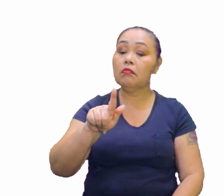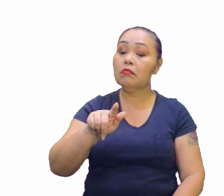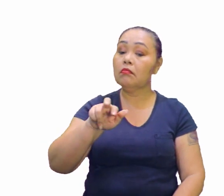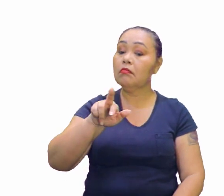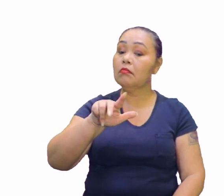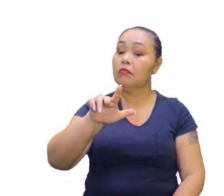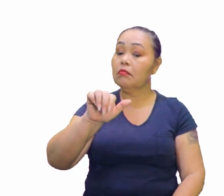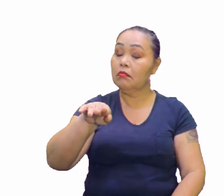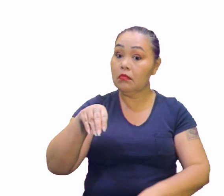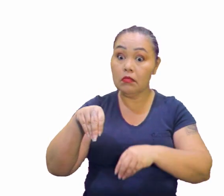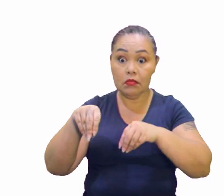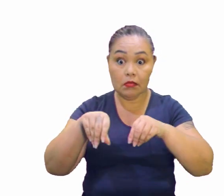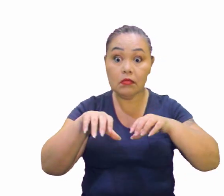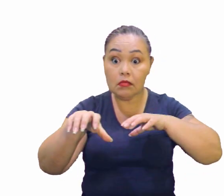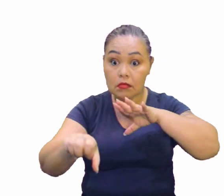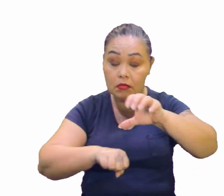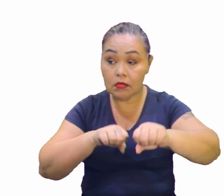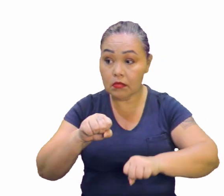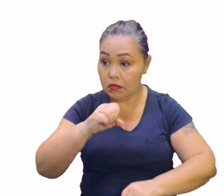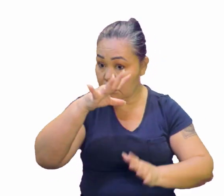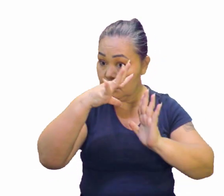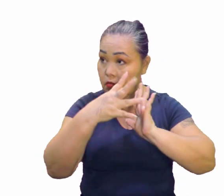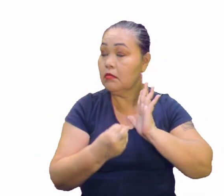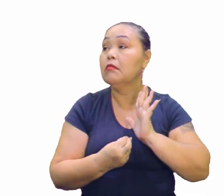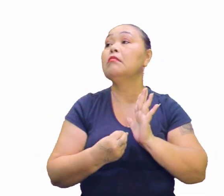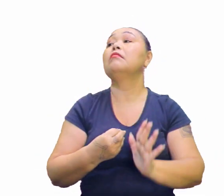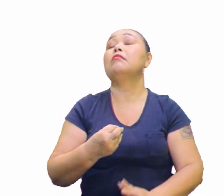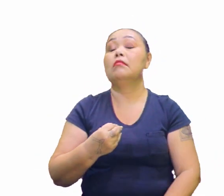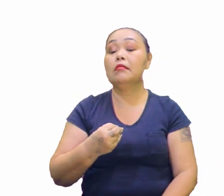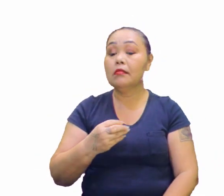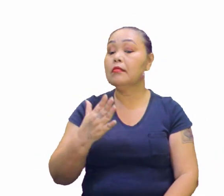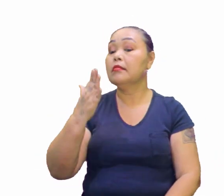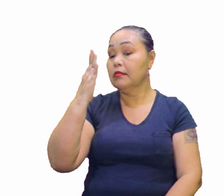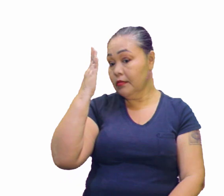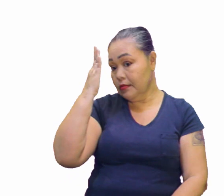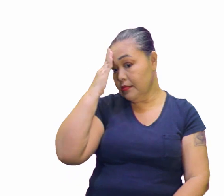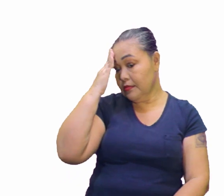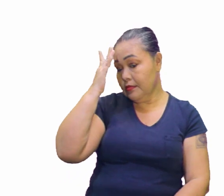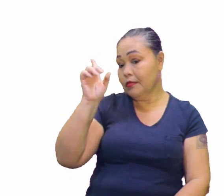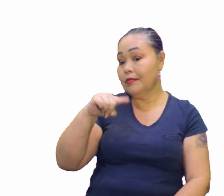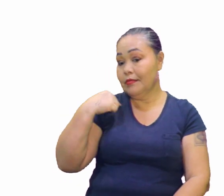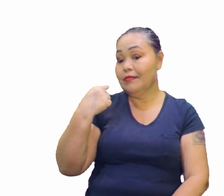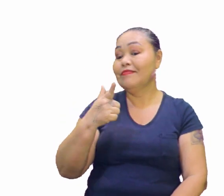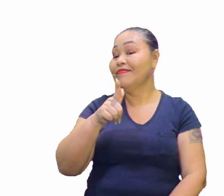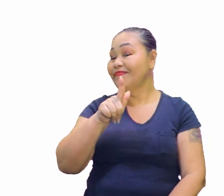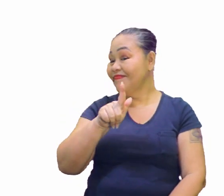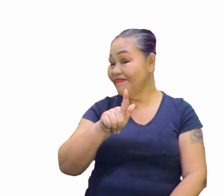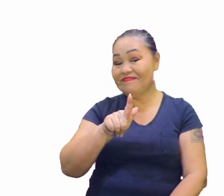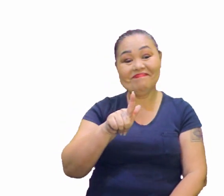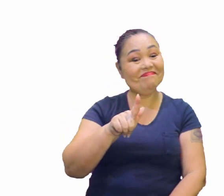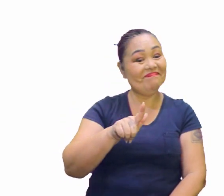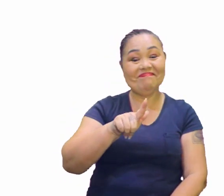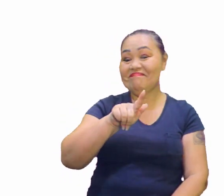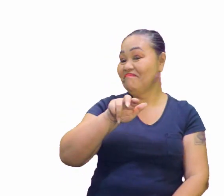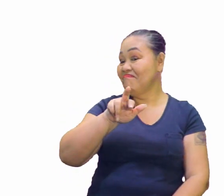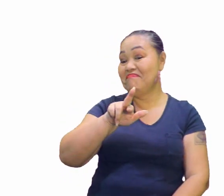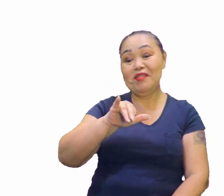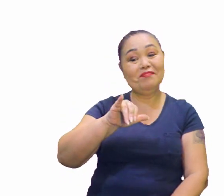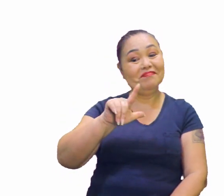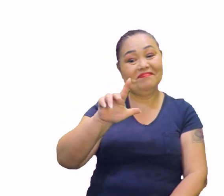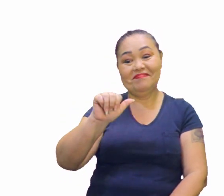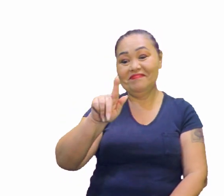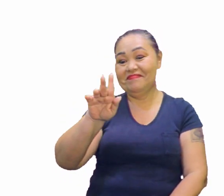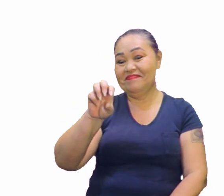professor, isso acontece? É. Japa, você sabe por que o nome é grilagem? Sabe ou